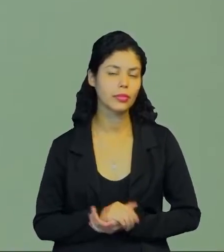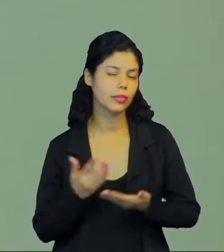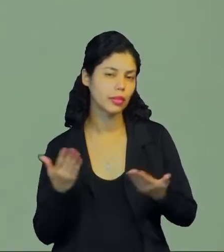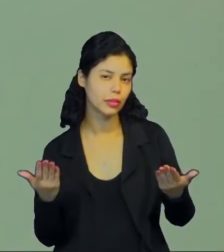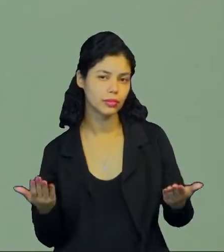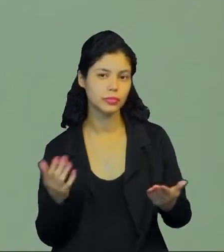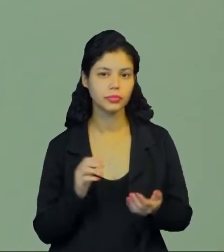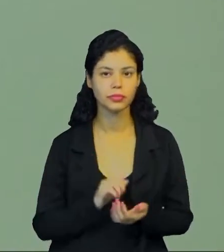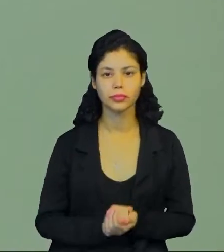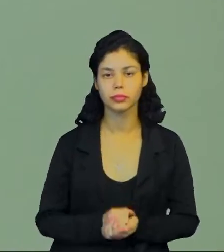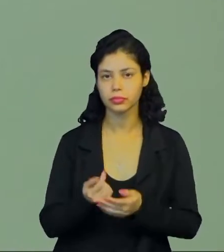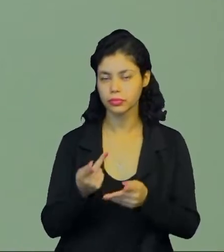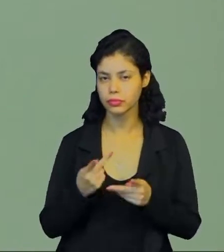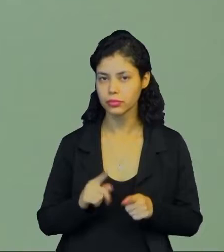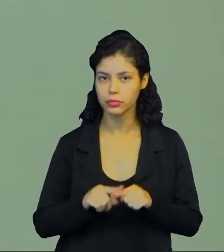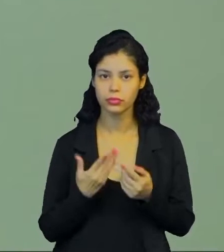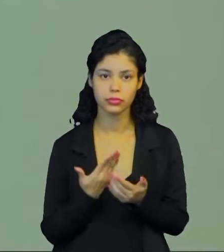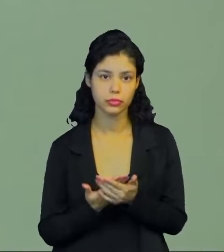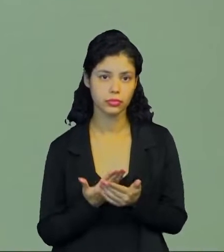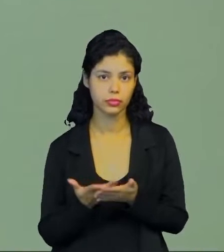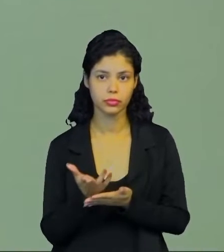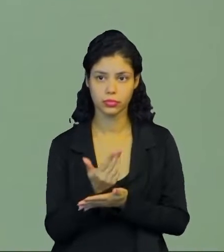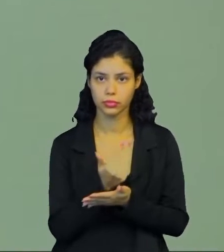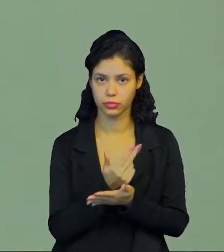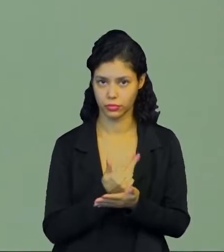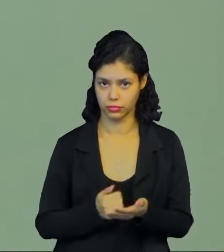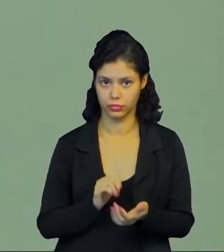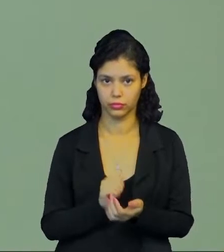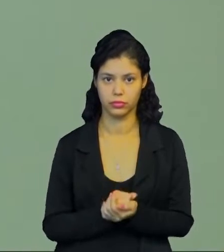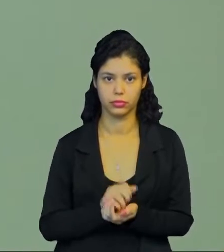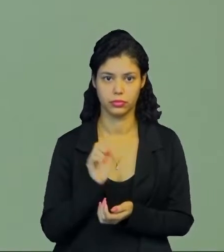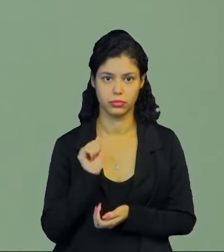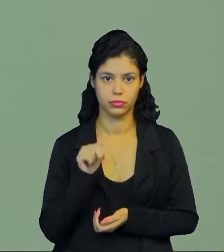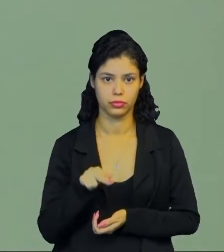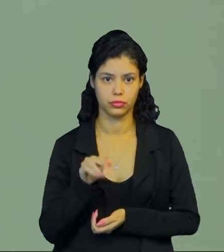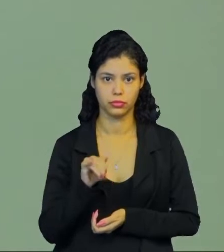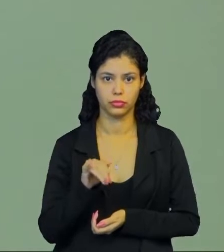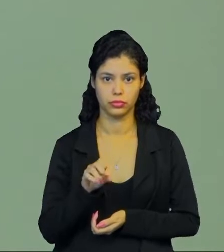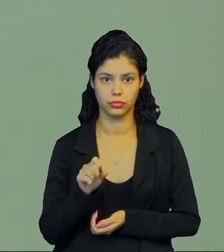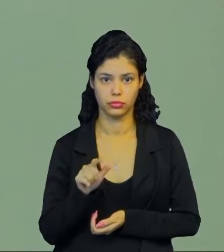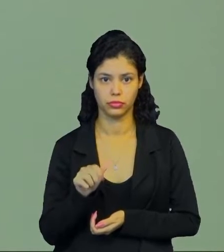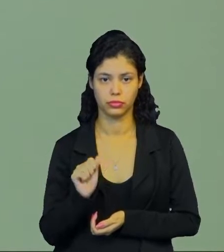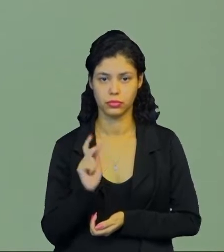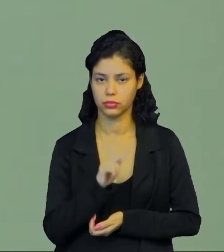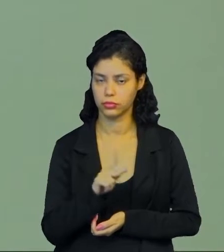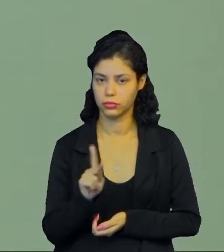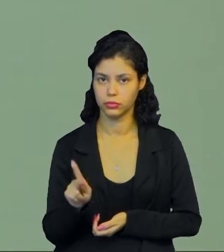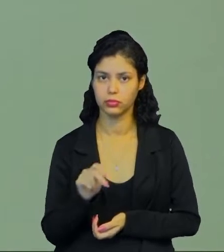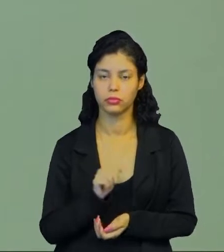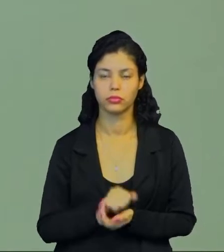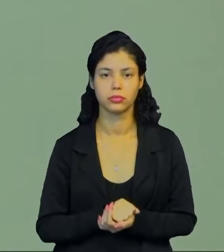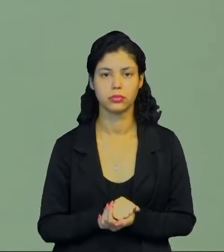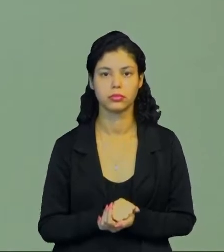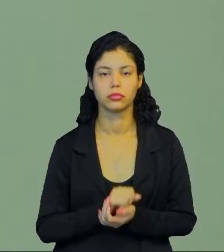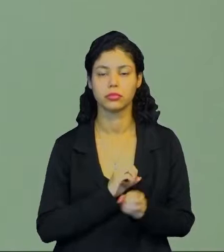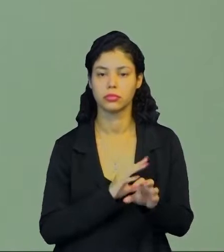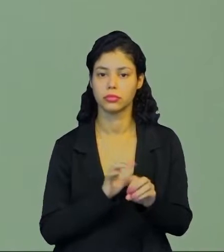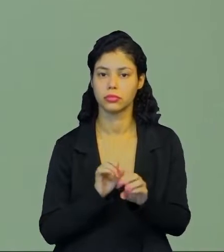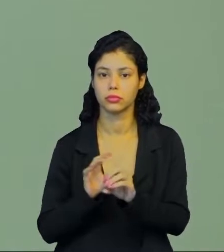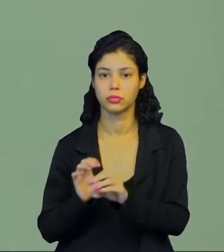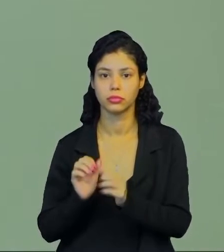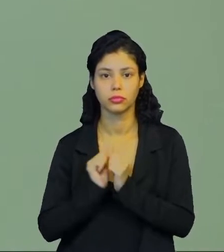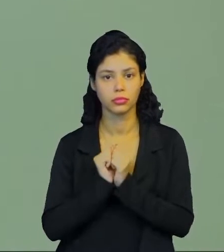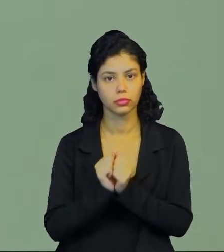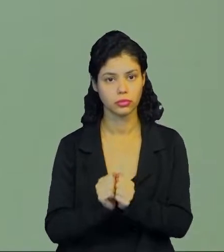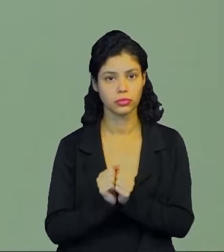Fala, meus amigos, sejam bem-vindos a mais uma aula de arte. Eu sou Anailson Mesquita, professor da Rede Estadual de Ensino.